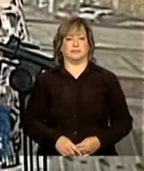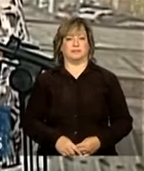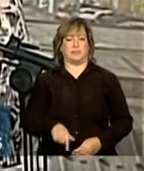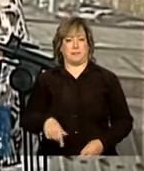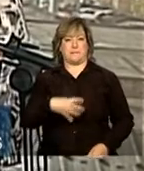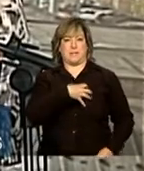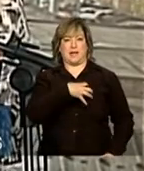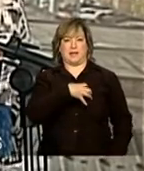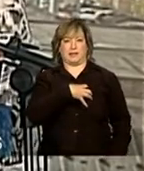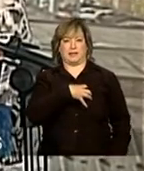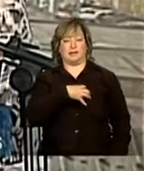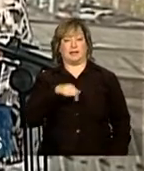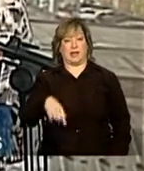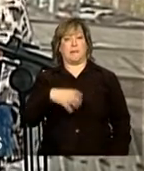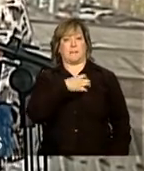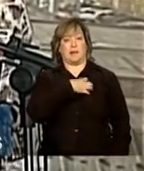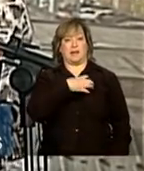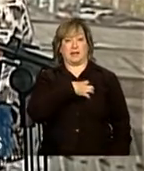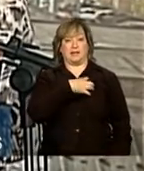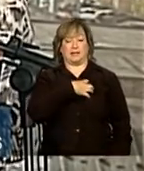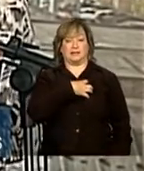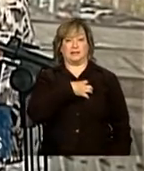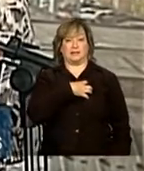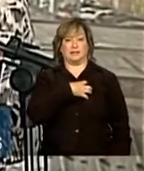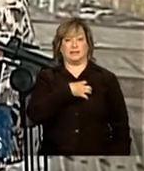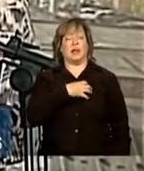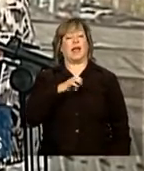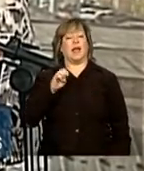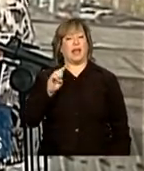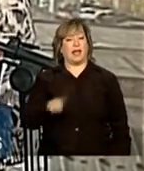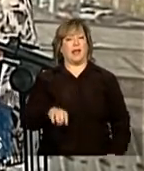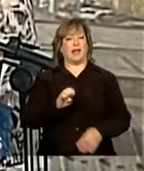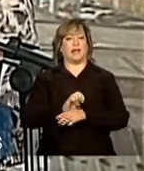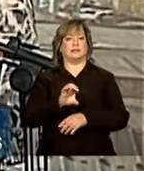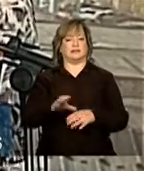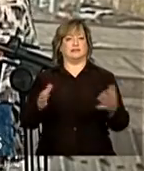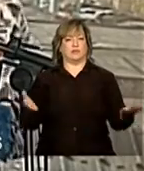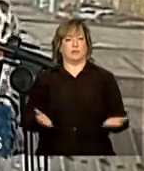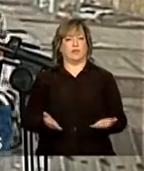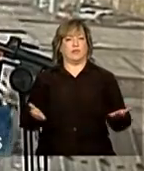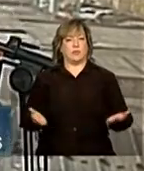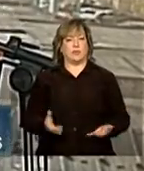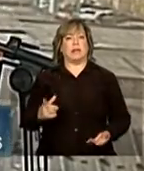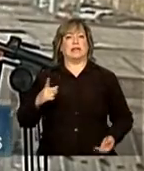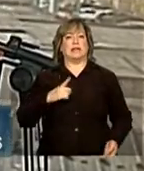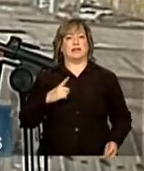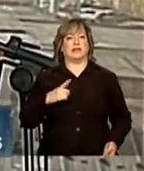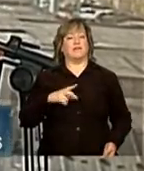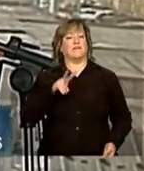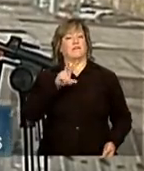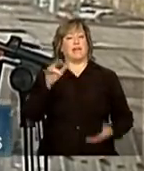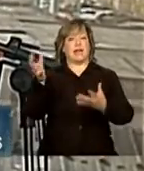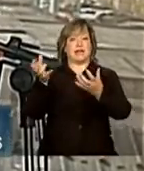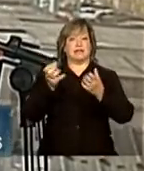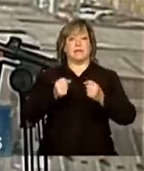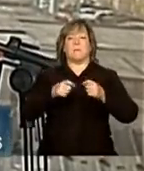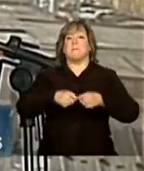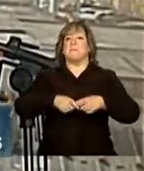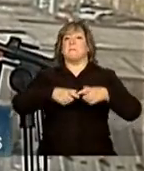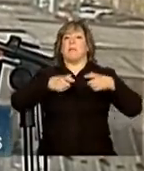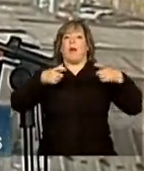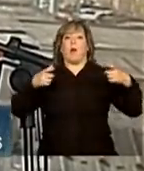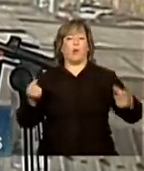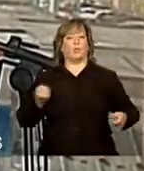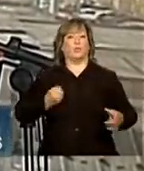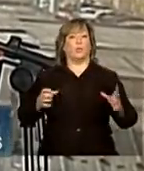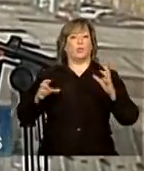na Bahia. A Bahia é o estado hoje que tem, que vai receber o maior número